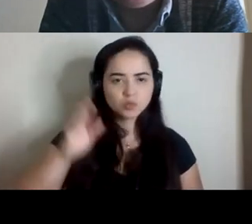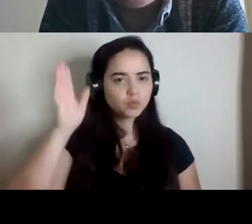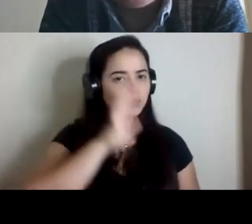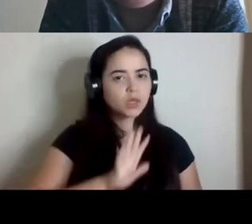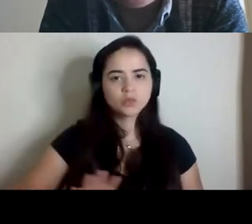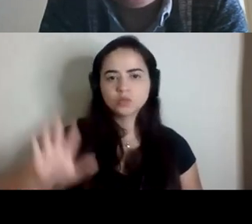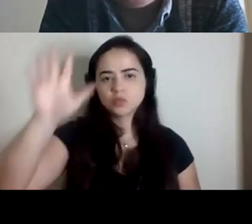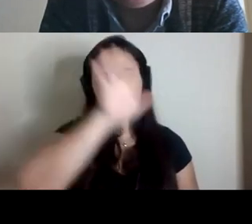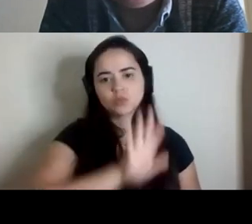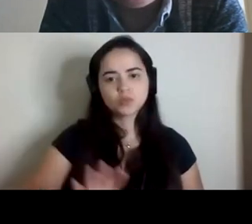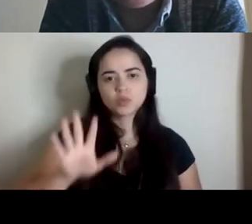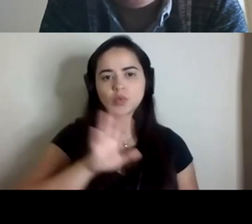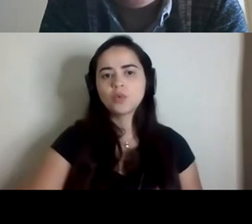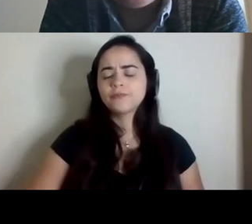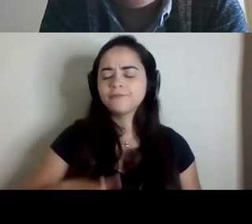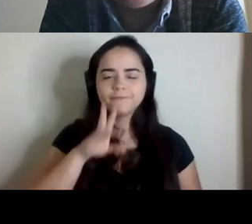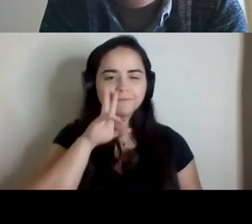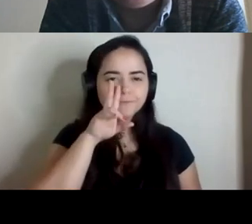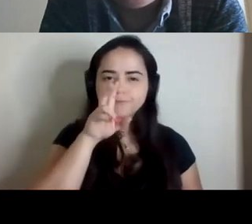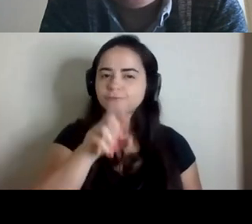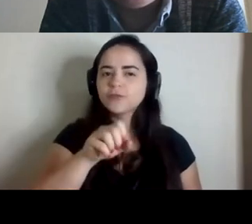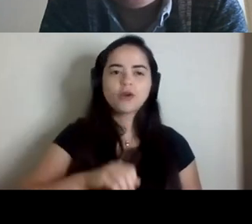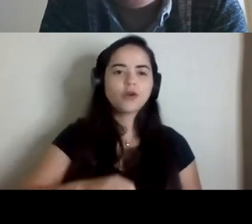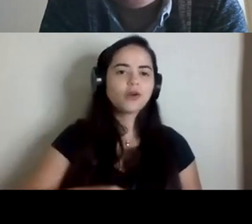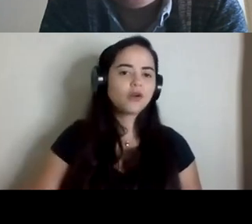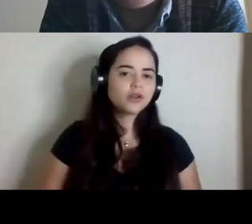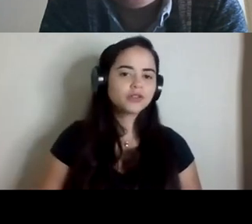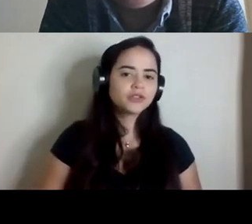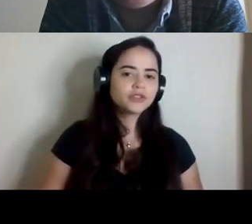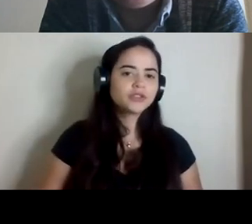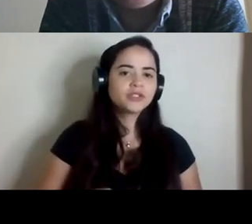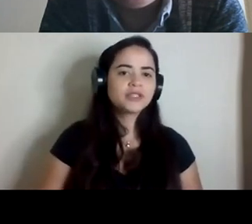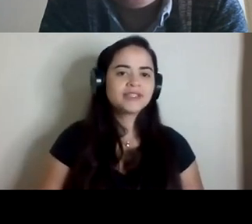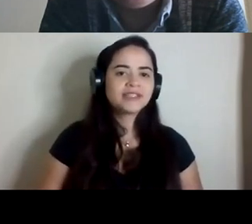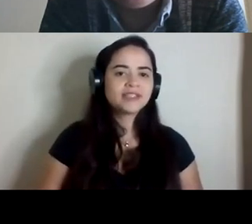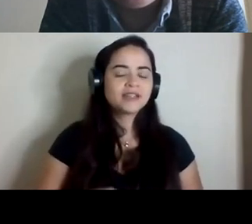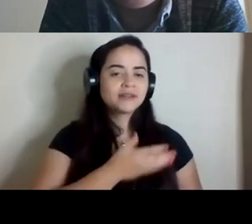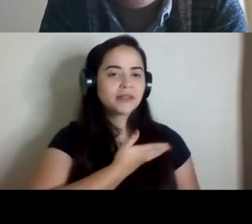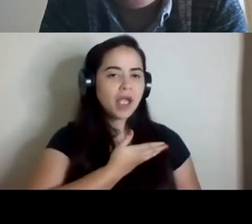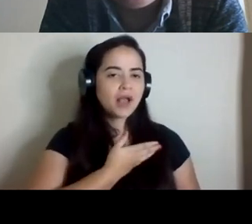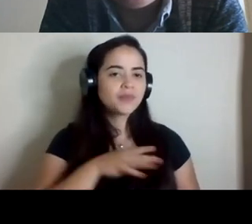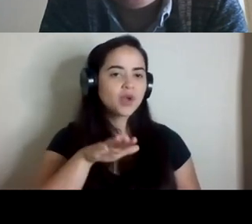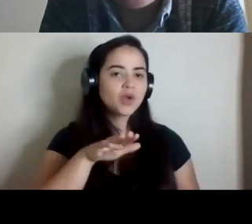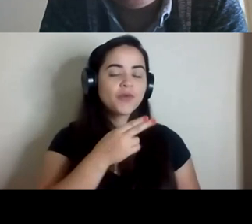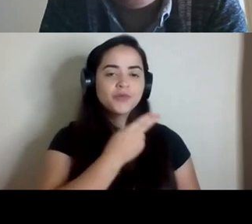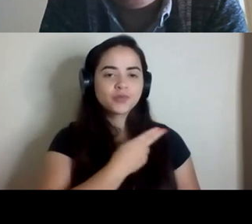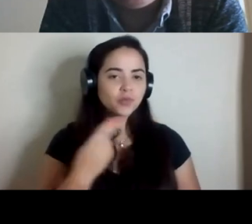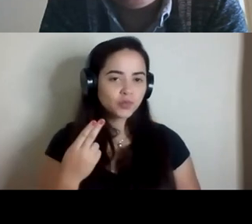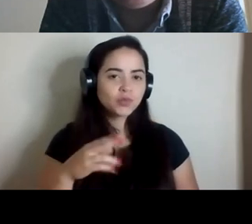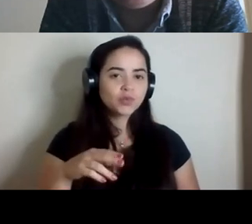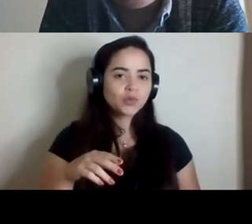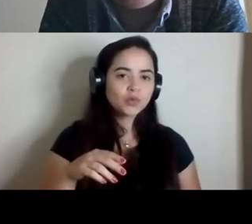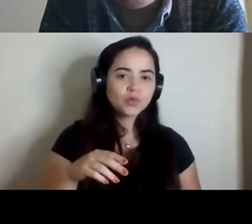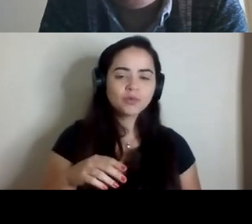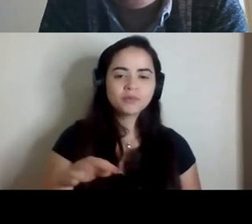é um titã, como bem nomeou um colega, professor do IF de Goiás,